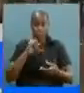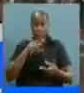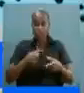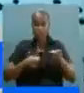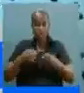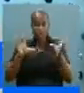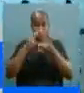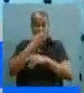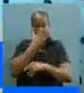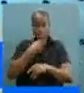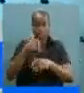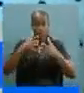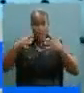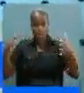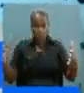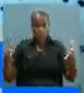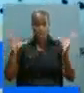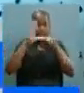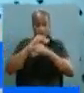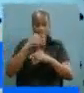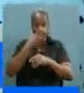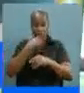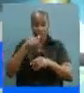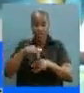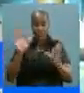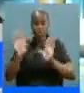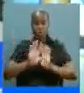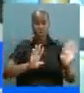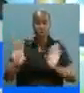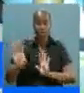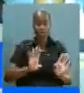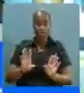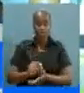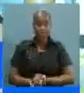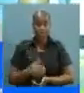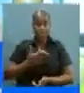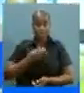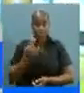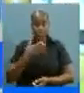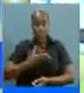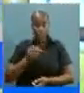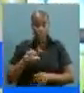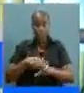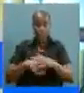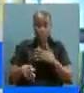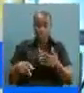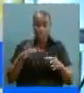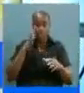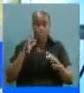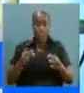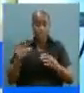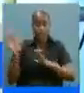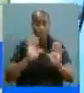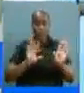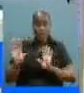mais deslumbrantes, maiores e mais fascinantes aqui no Carnaval. Dudu Nobre fez uma composição especial para o Carnaval de Verão com